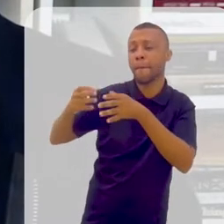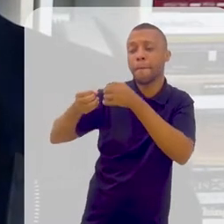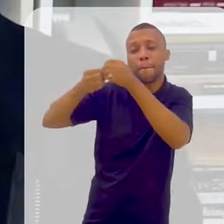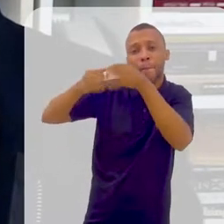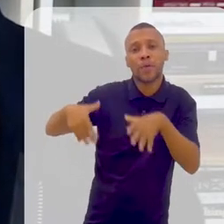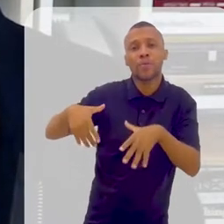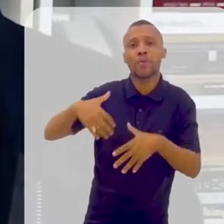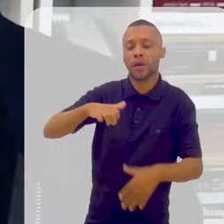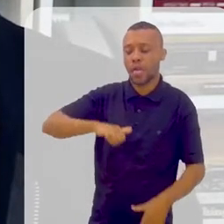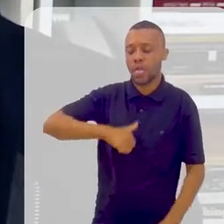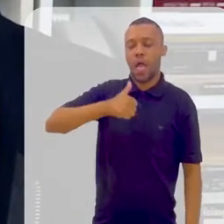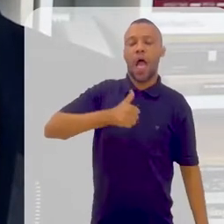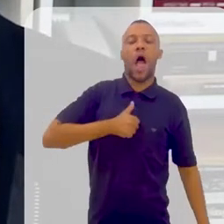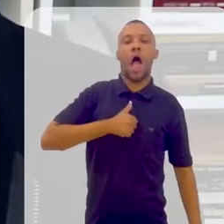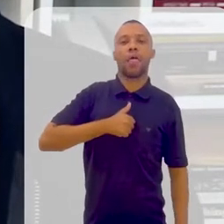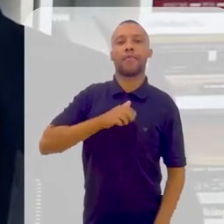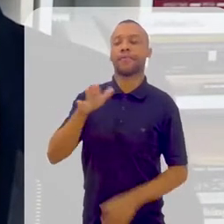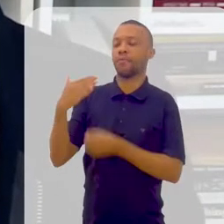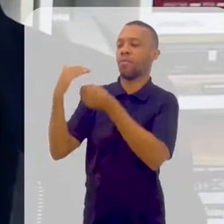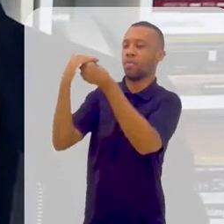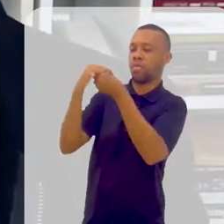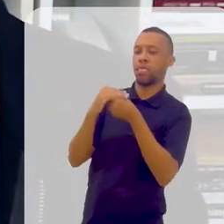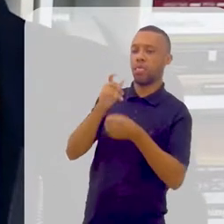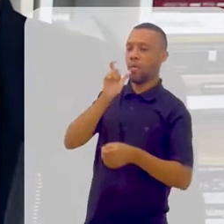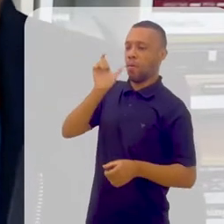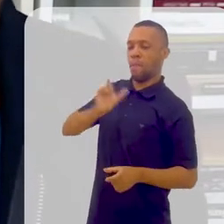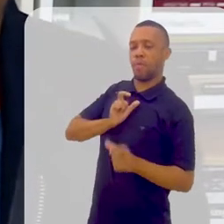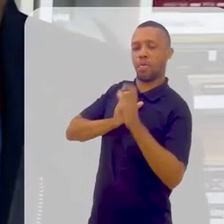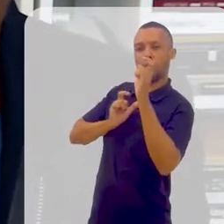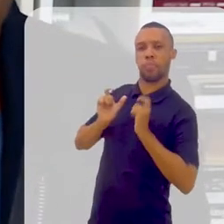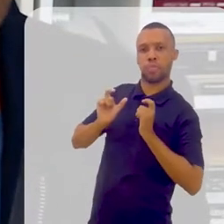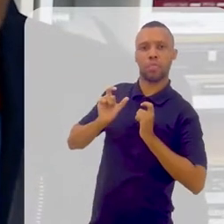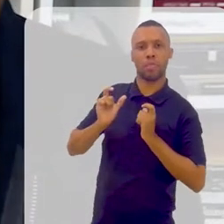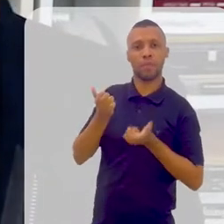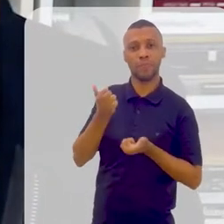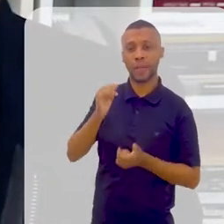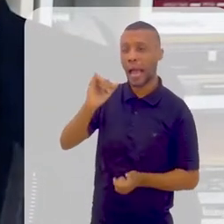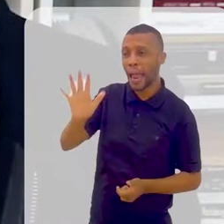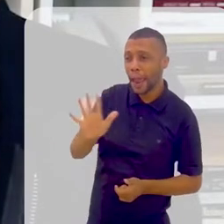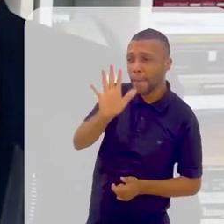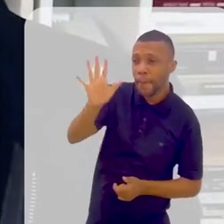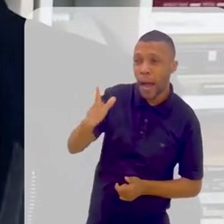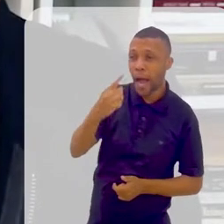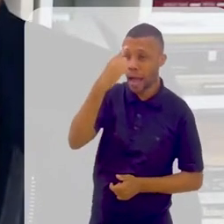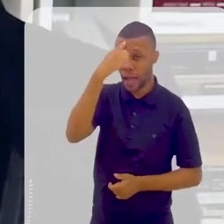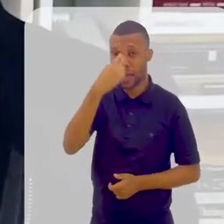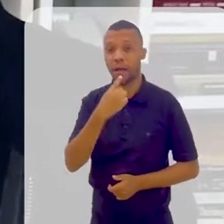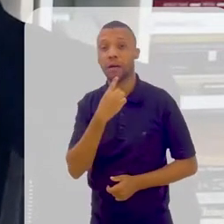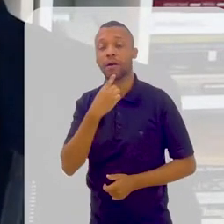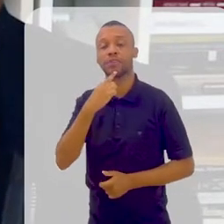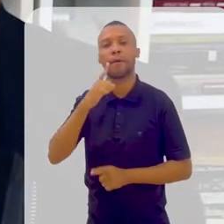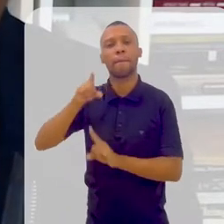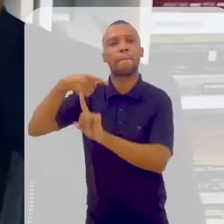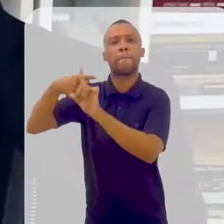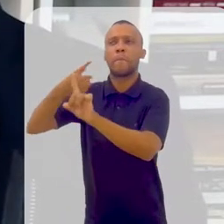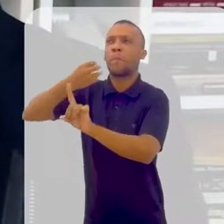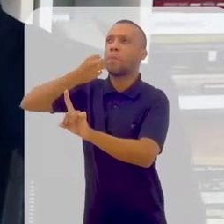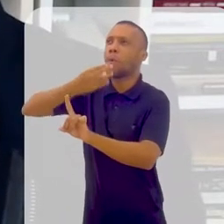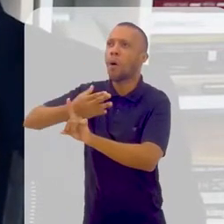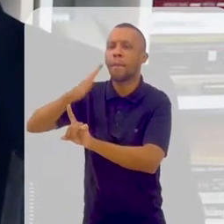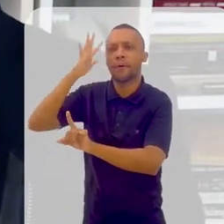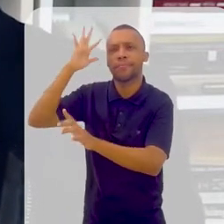foi inferiorizada tantas vezes e, como você diz, não via imagens positivas para se refletir, como é que